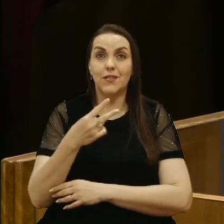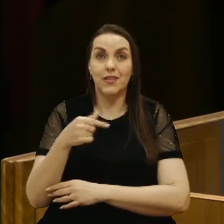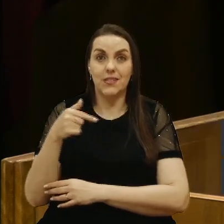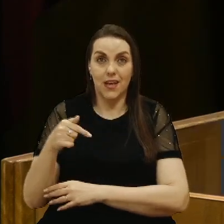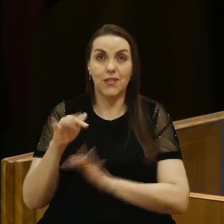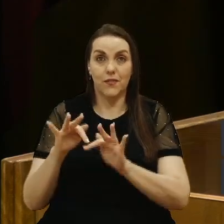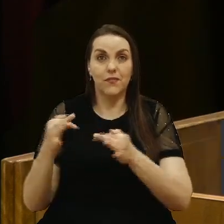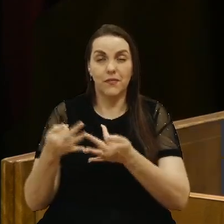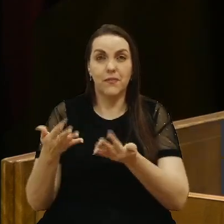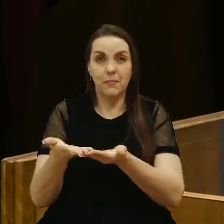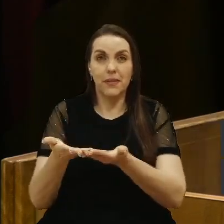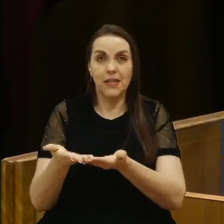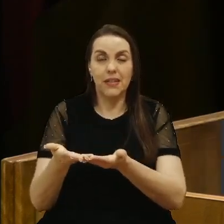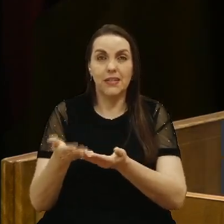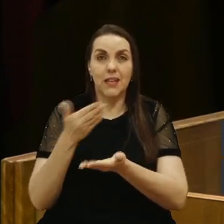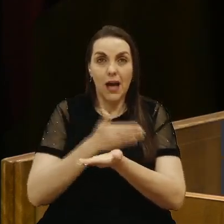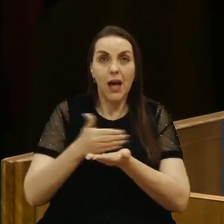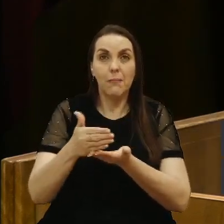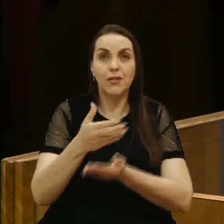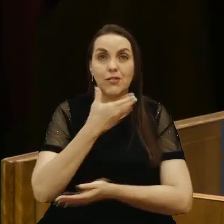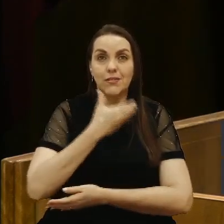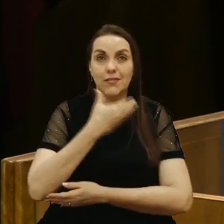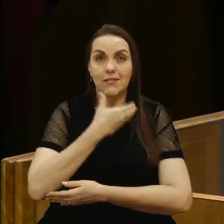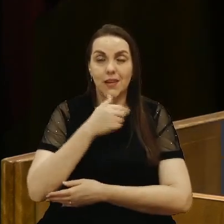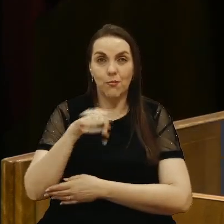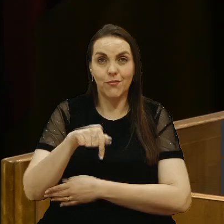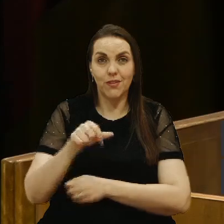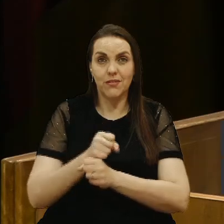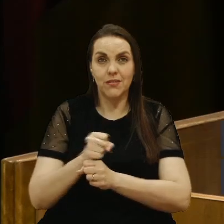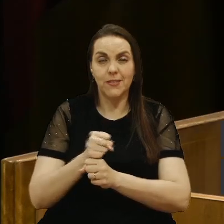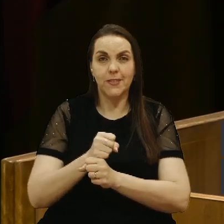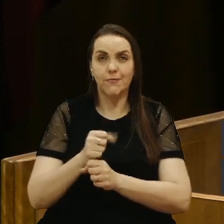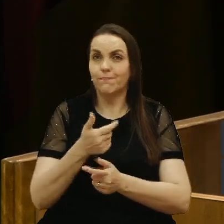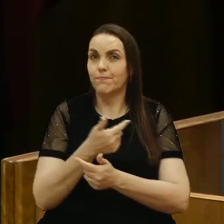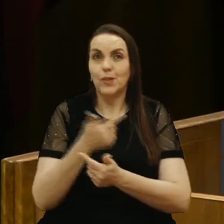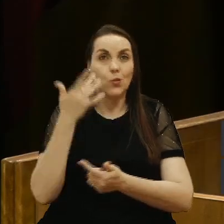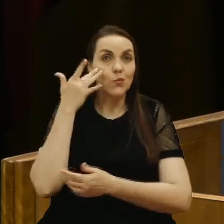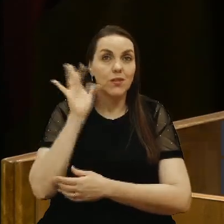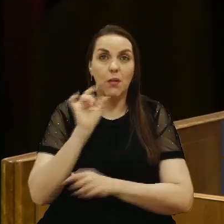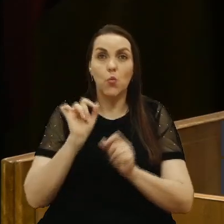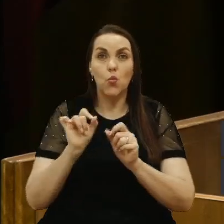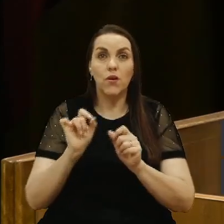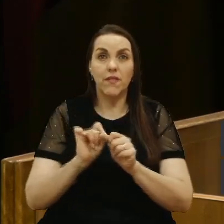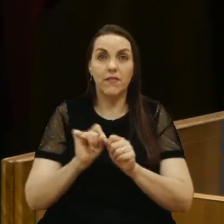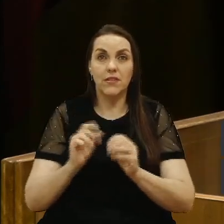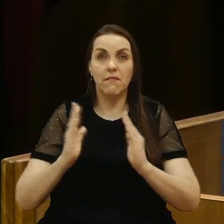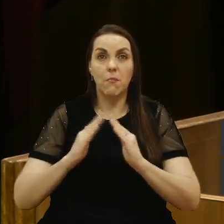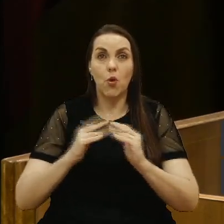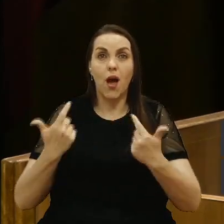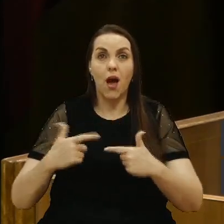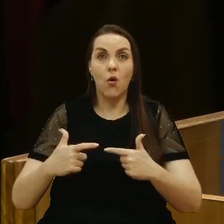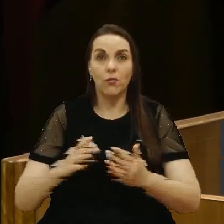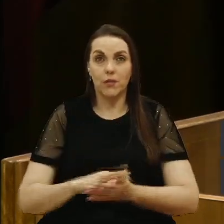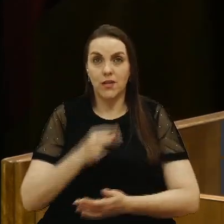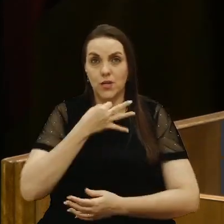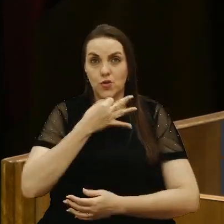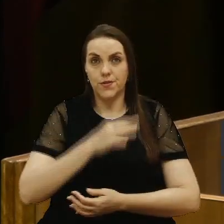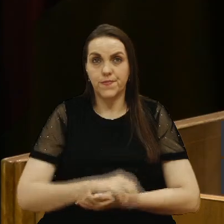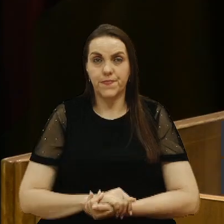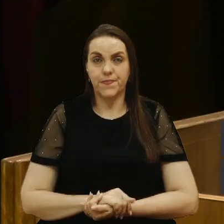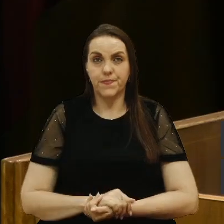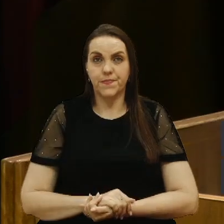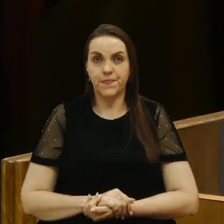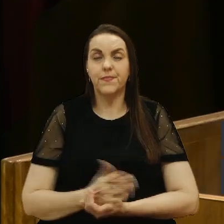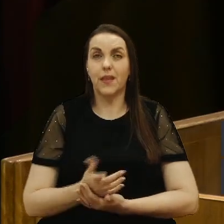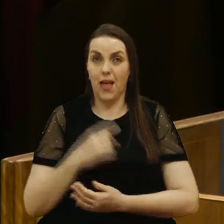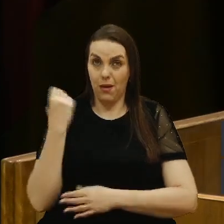227 famílias que, a partir de dezembro deste ano, não sabem aonde vão morar em Caxias do Sul. E